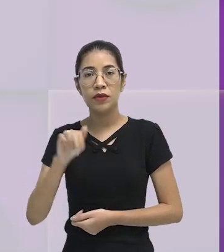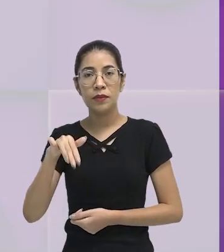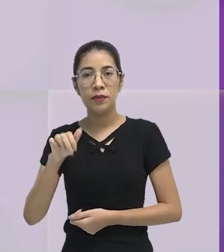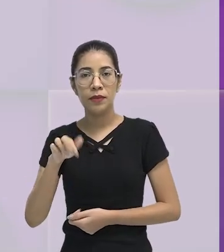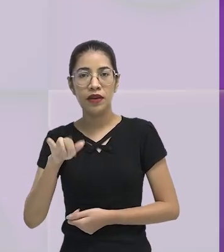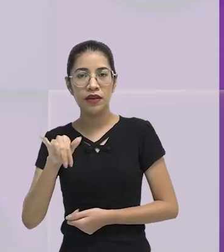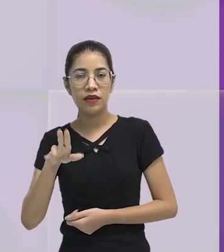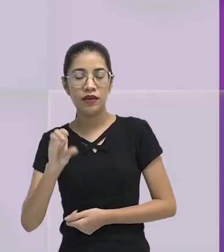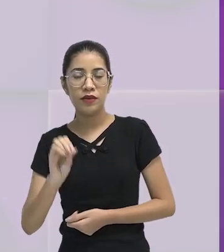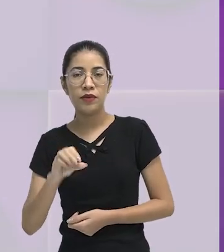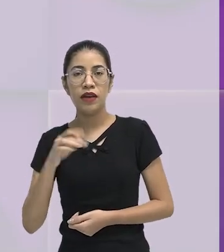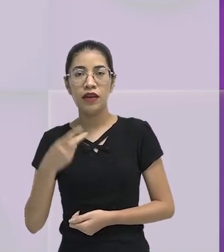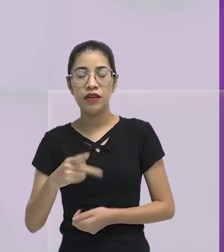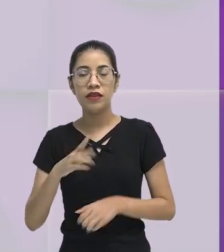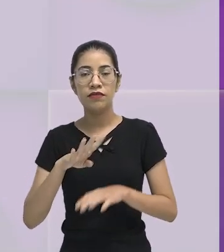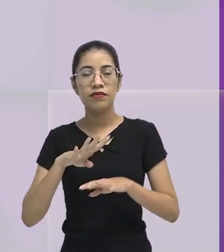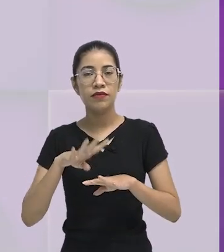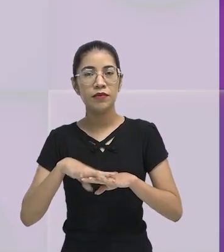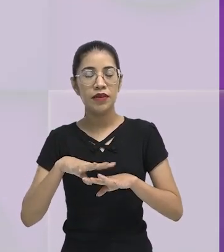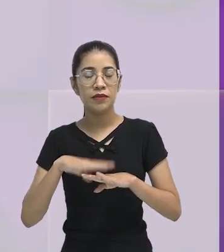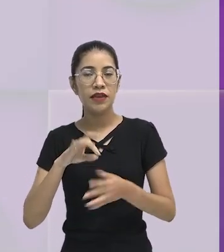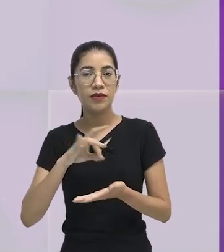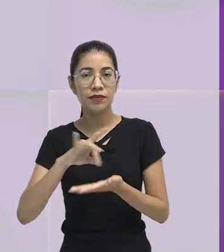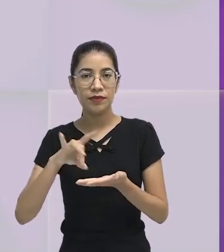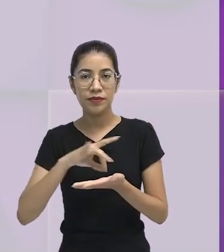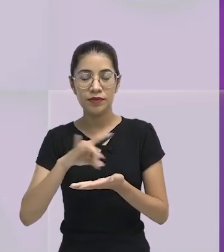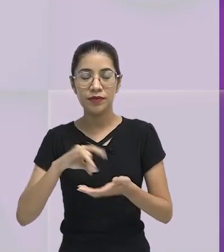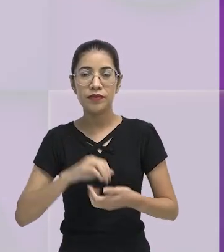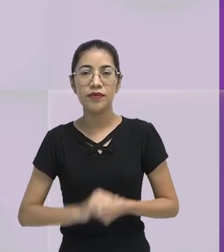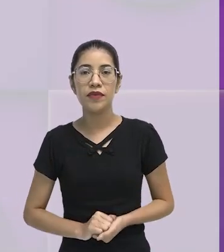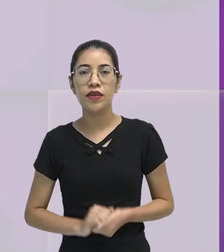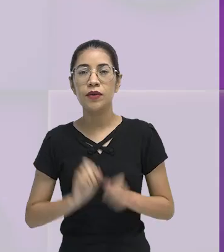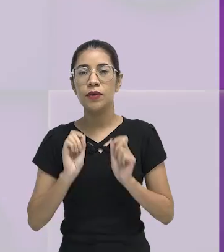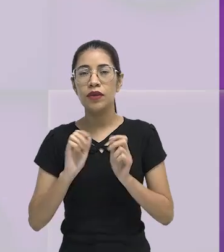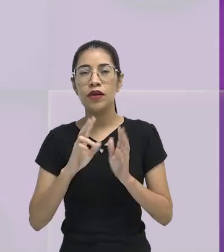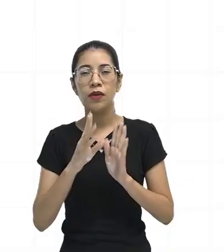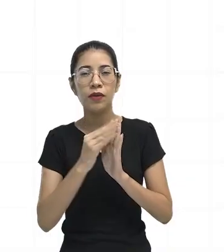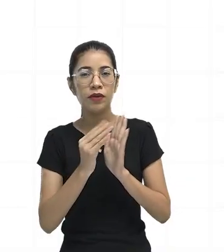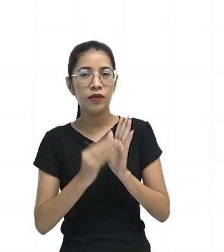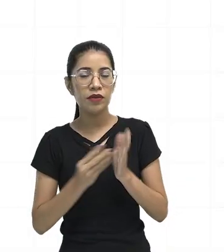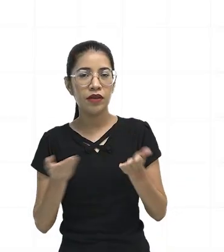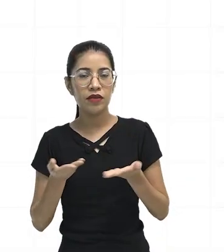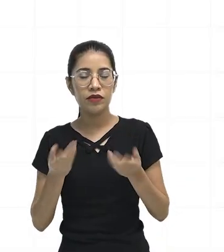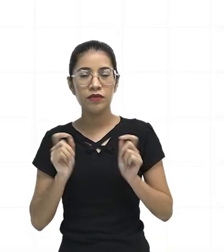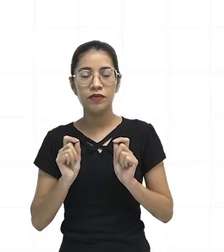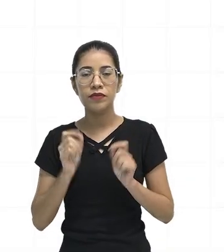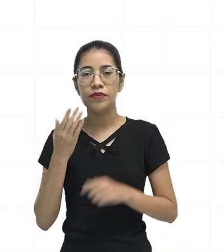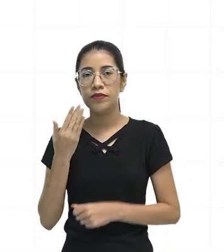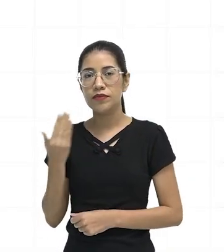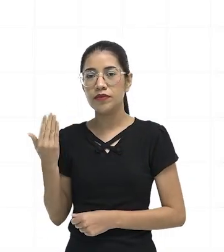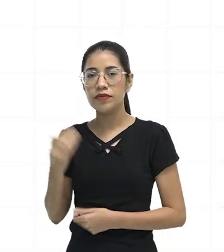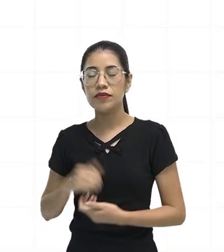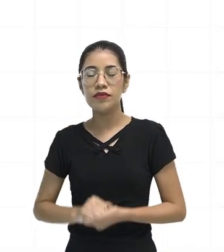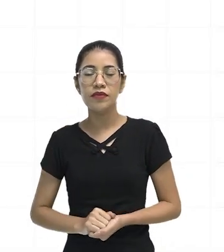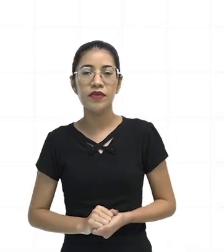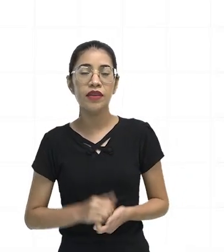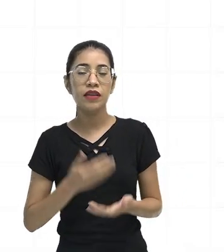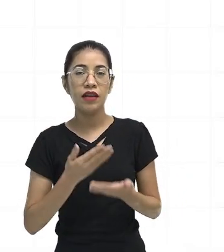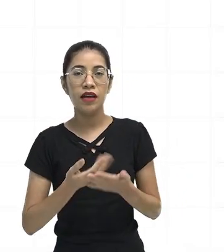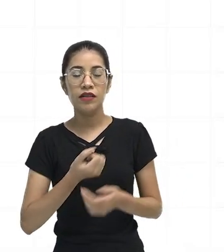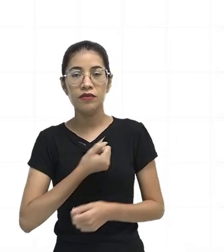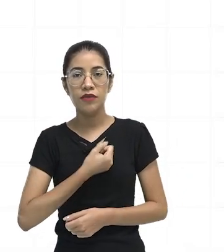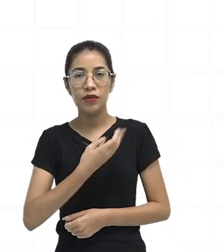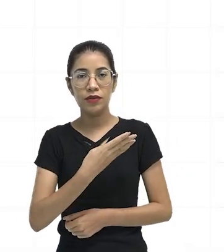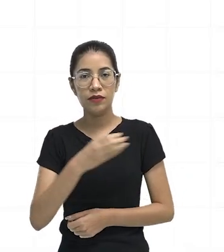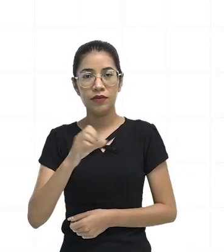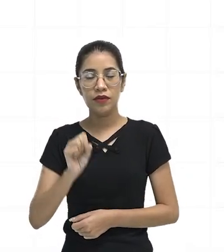professor de matemática aqui no Centro de Mídias, e vamos verificar agora do que tratará a nossa aula. Nós temos então a aula número